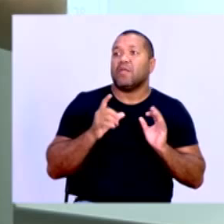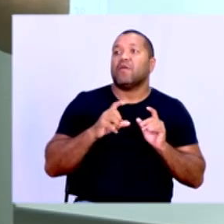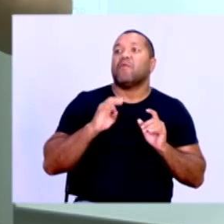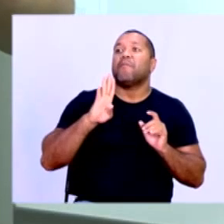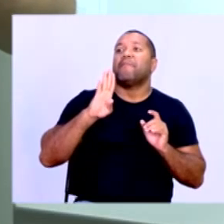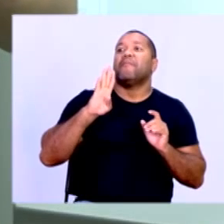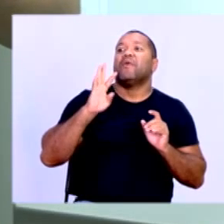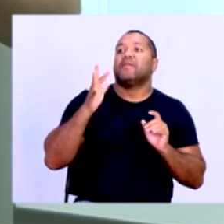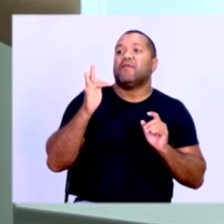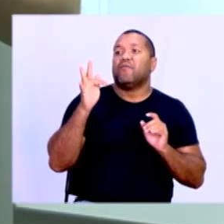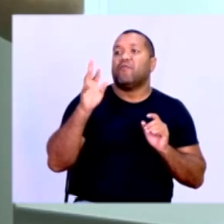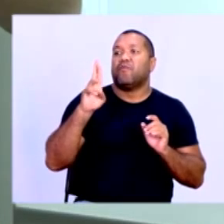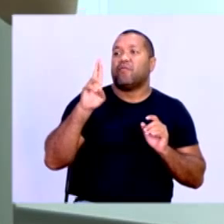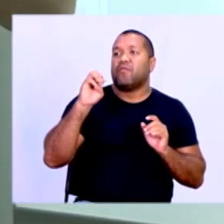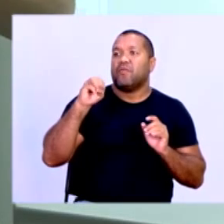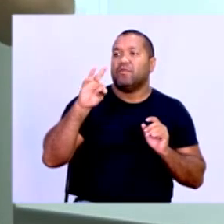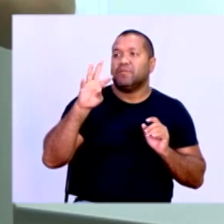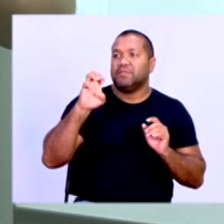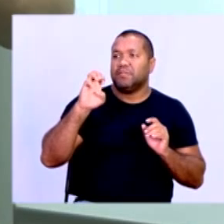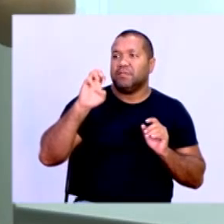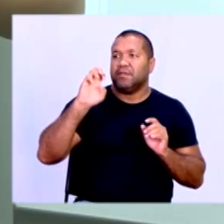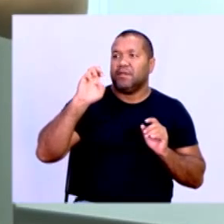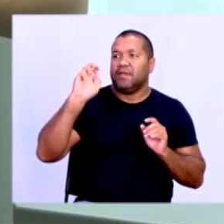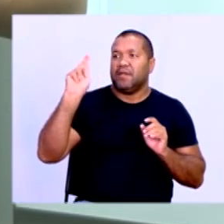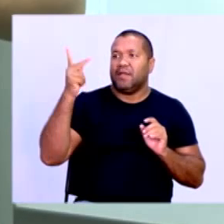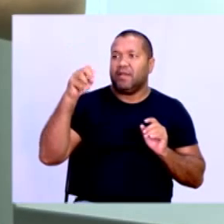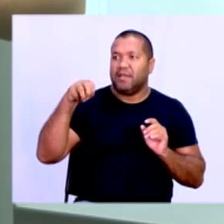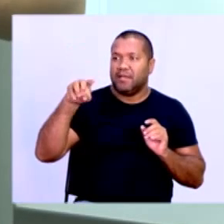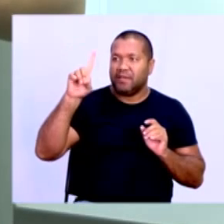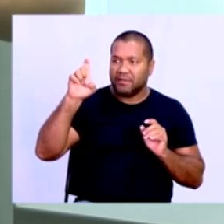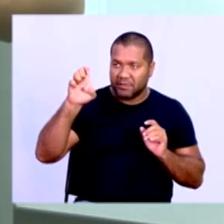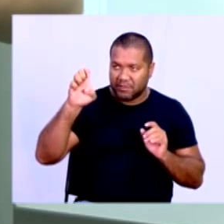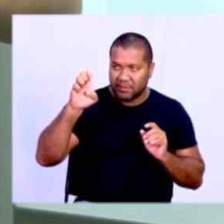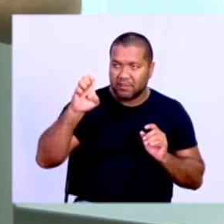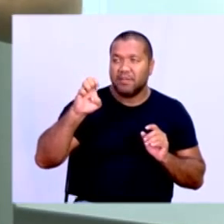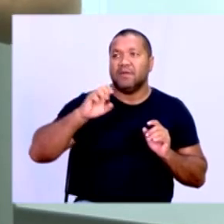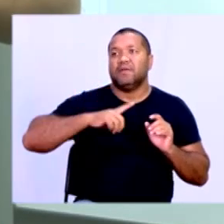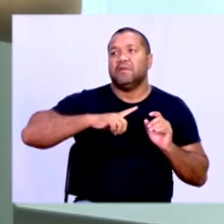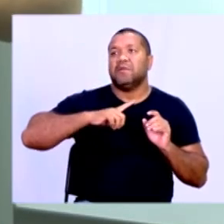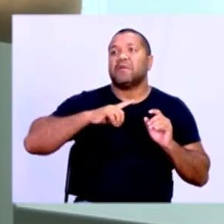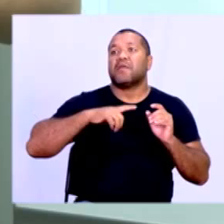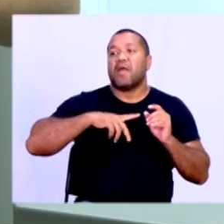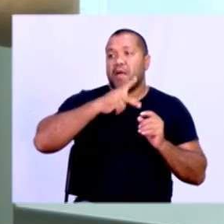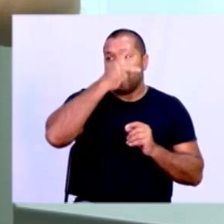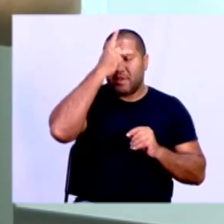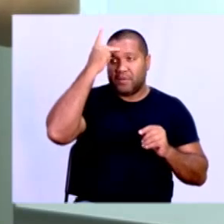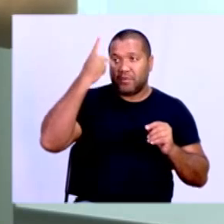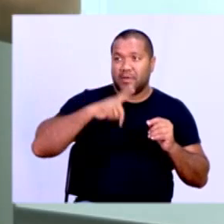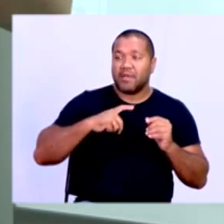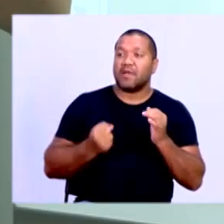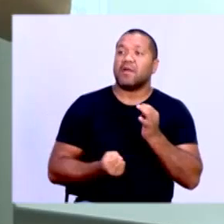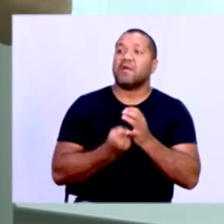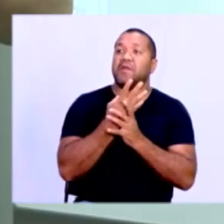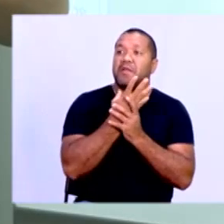tenho um front-end. O front-end é que é o camarada que ele faz o padrão da página, faz ela ficar bonitinha, com as